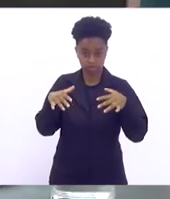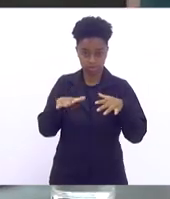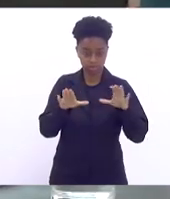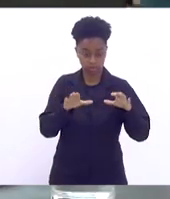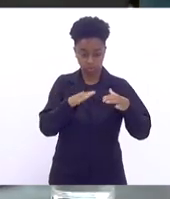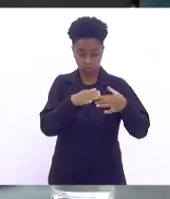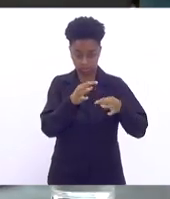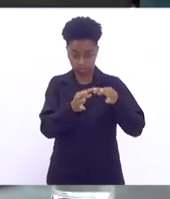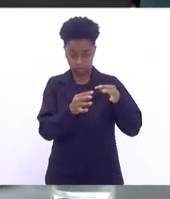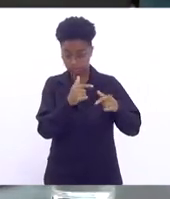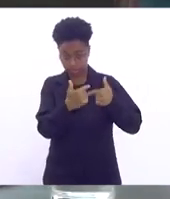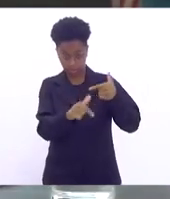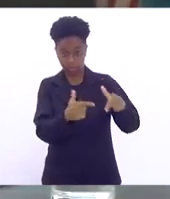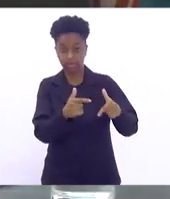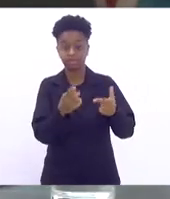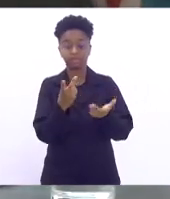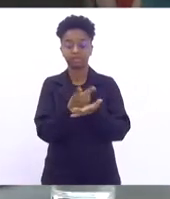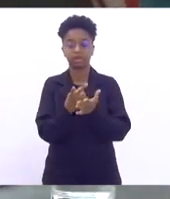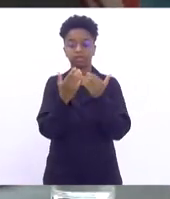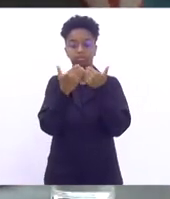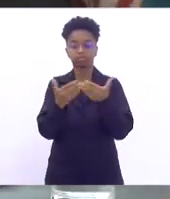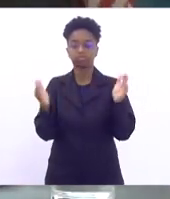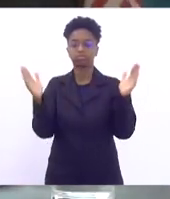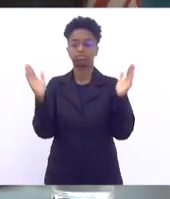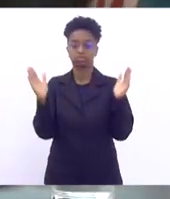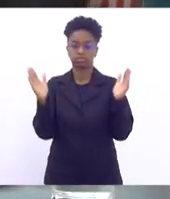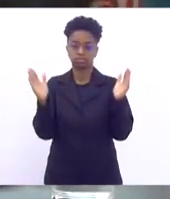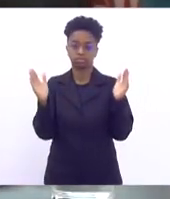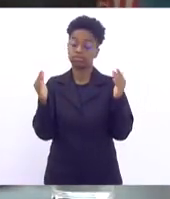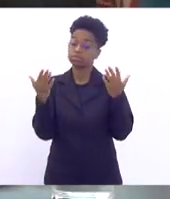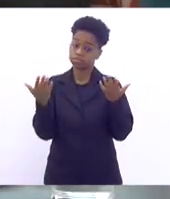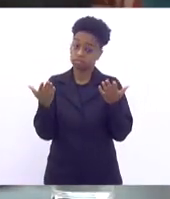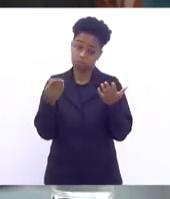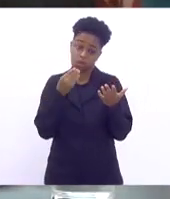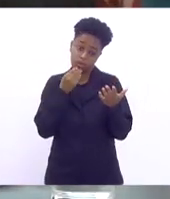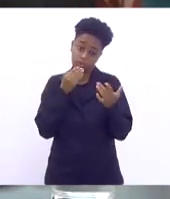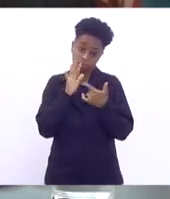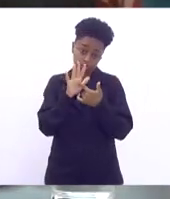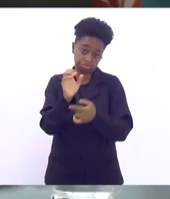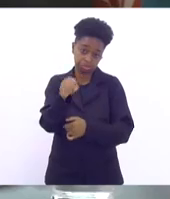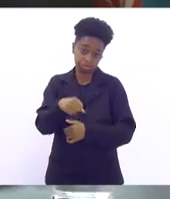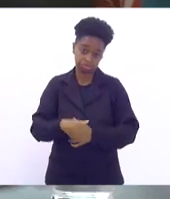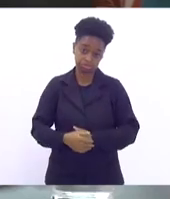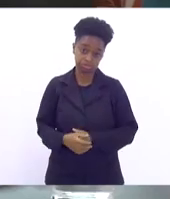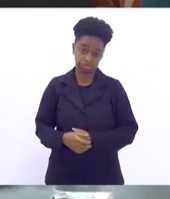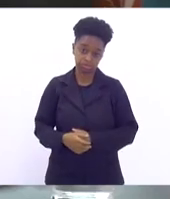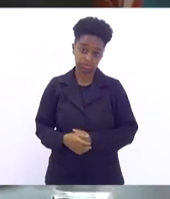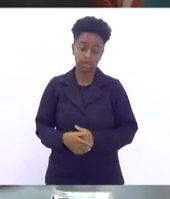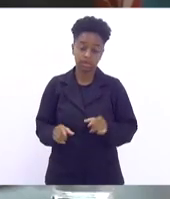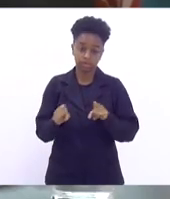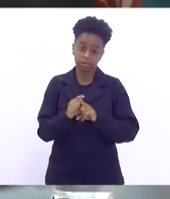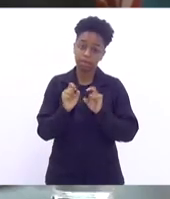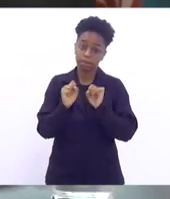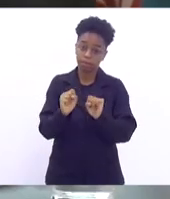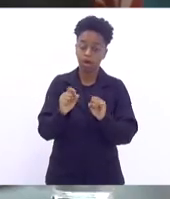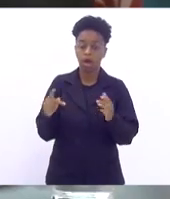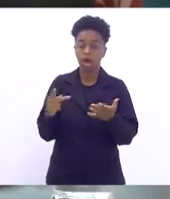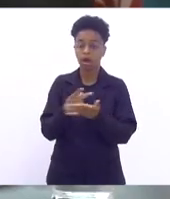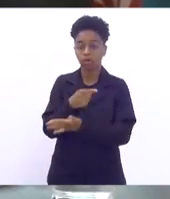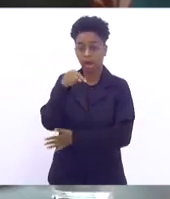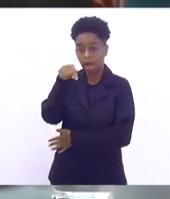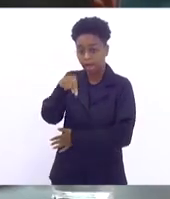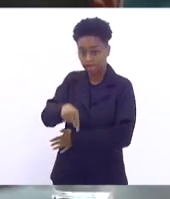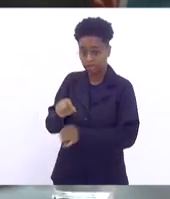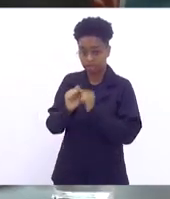serão sempre públicas evidencia-se que sim podendo ser realizada na sede desse